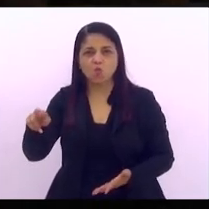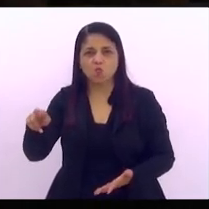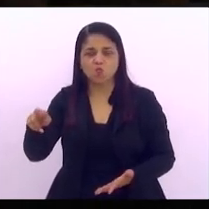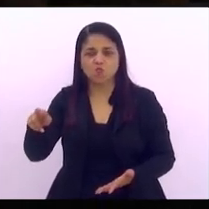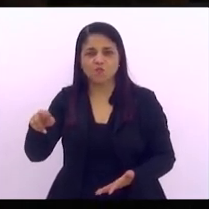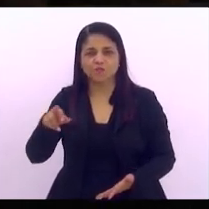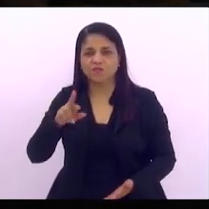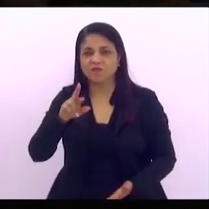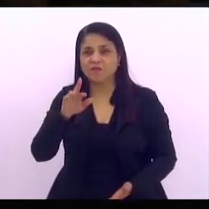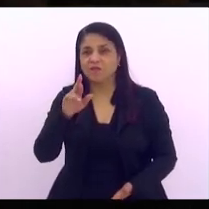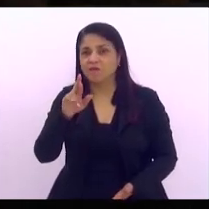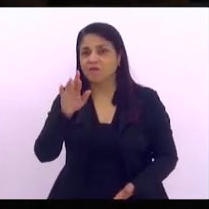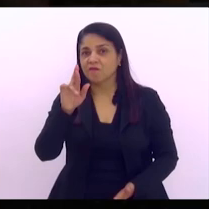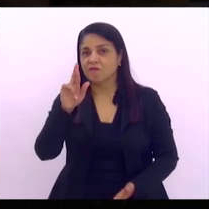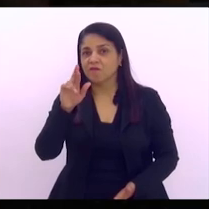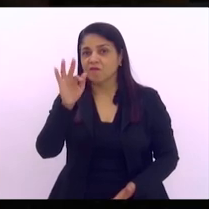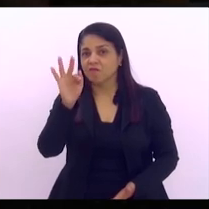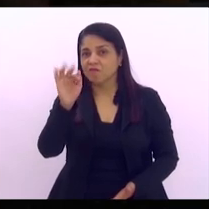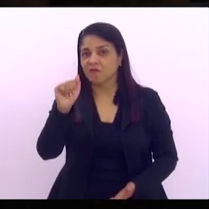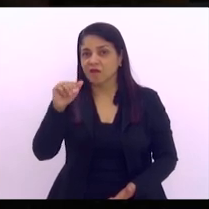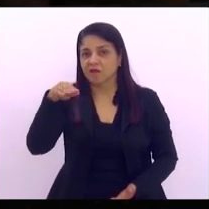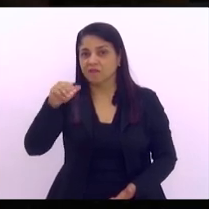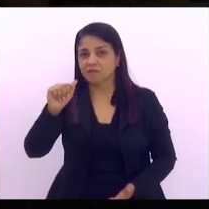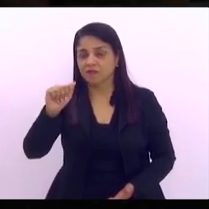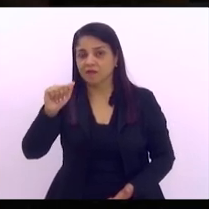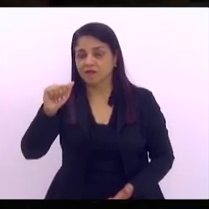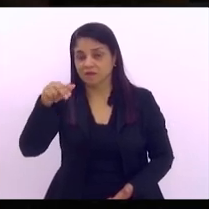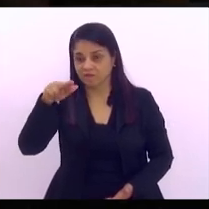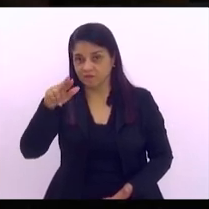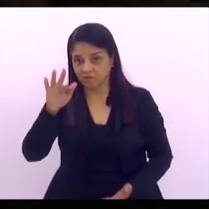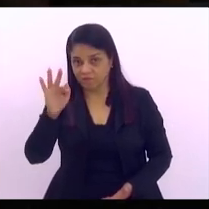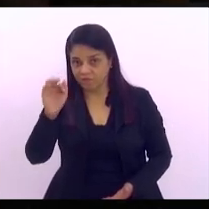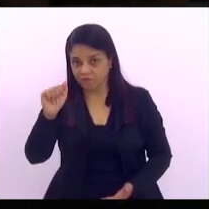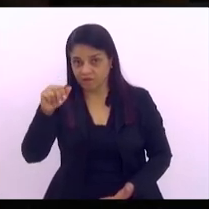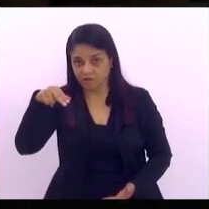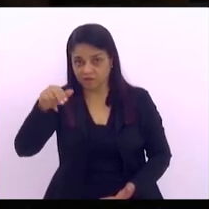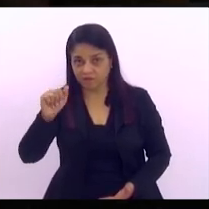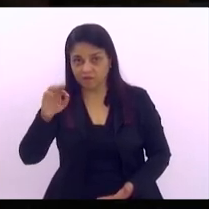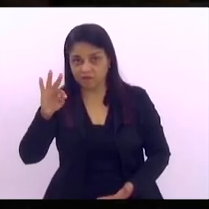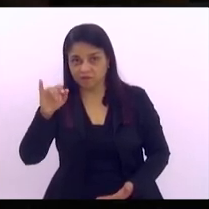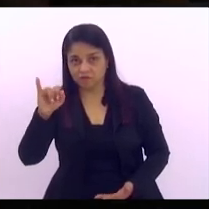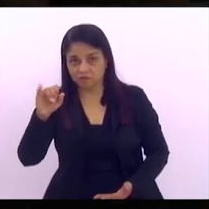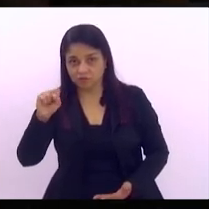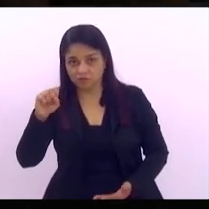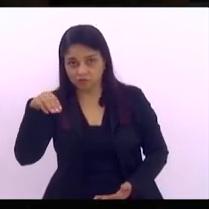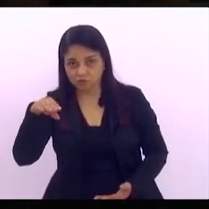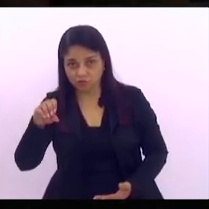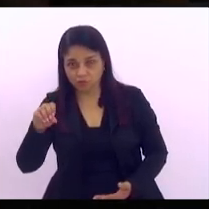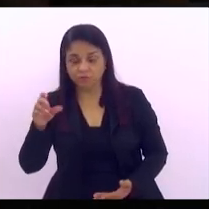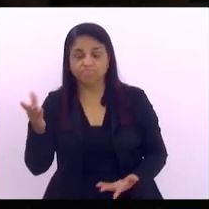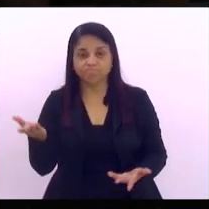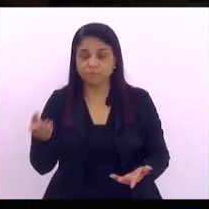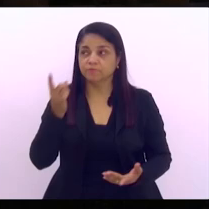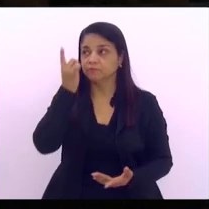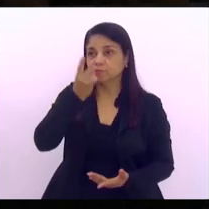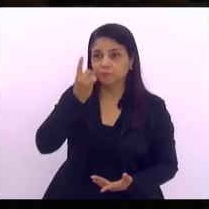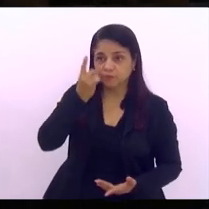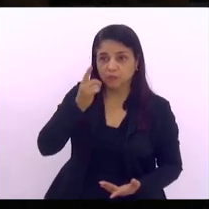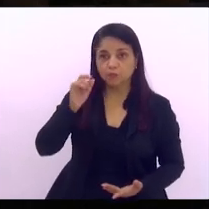argumento. Então, deputado Samuel Malafaia, deputado Átila